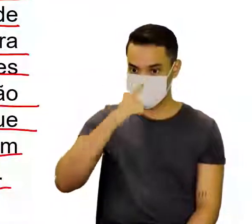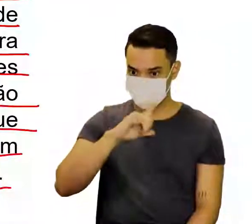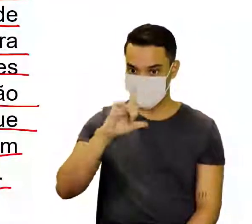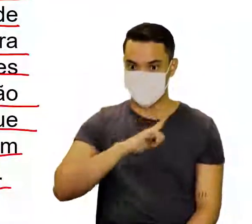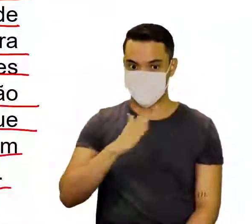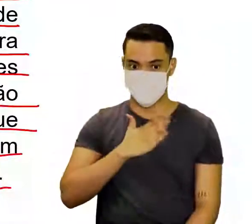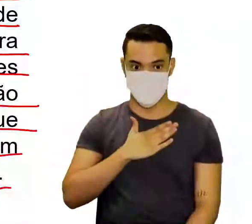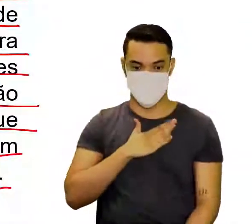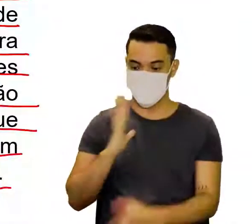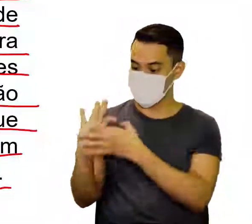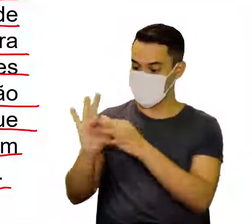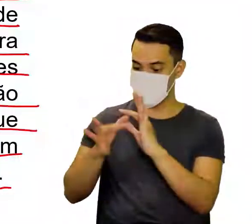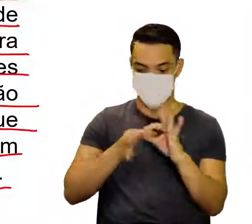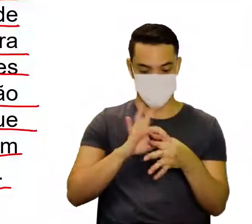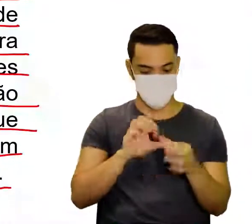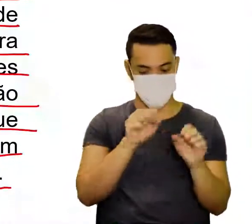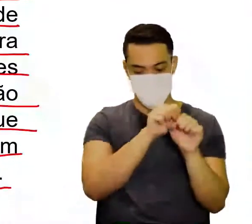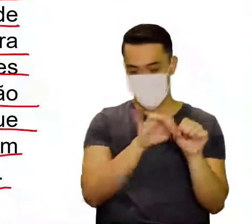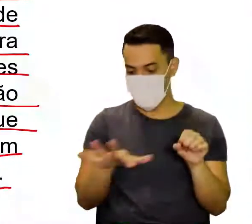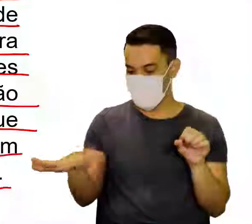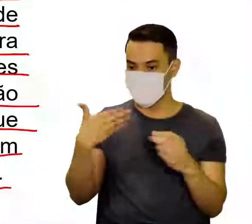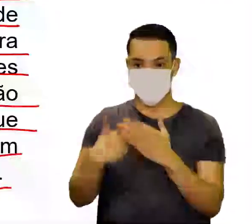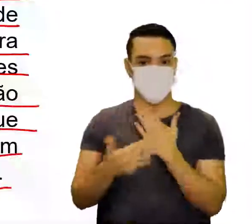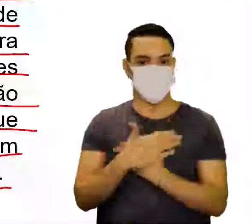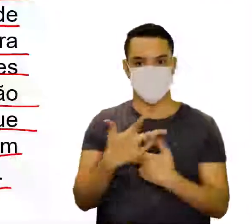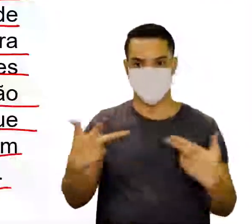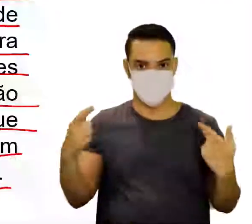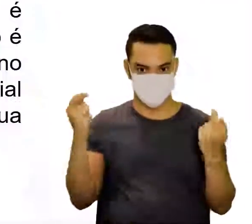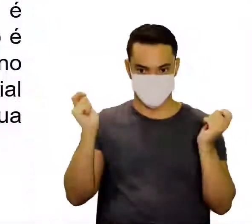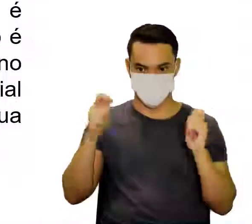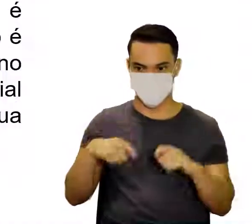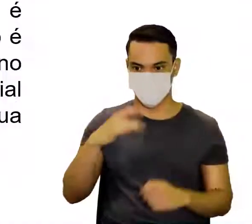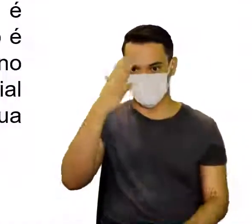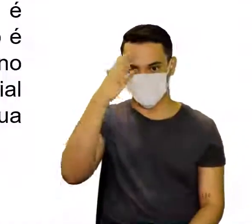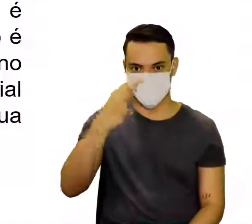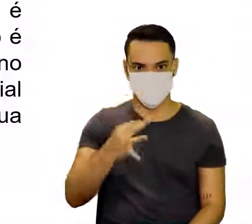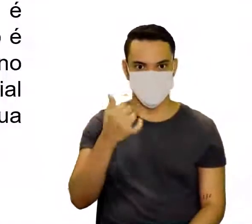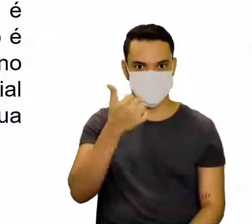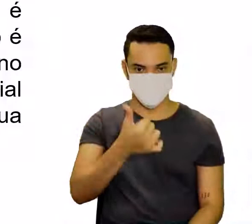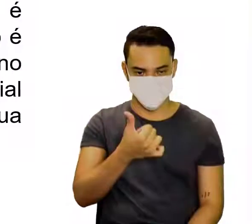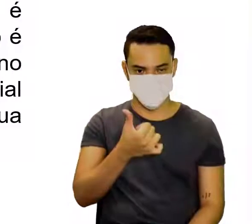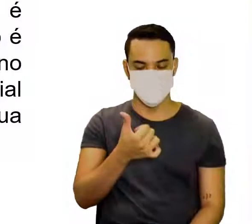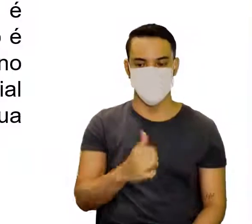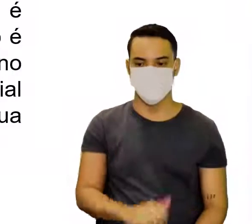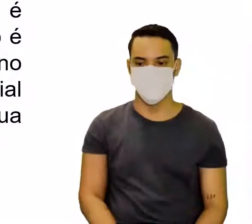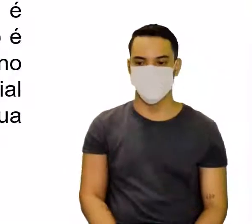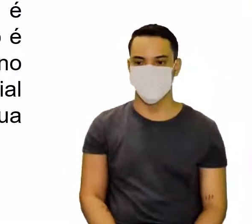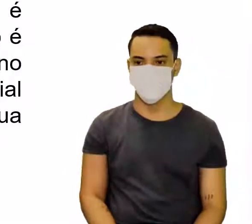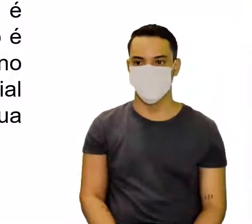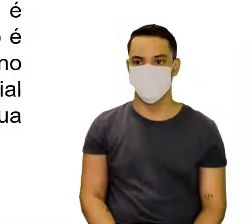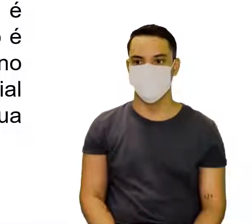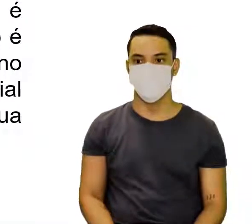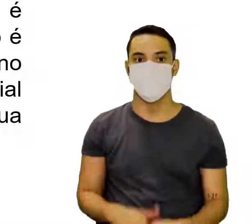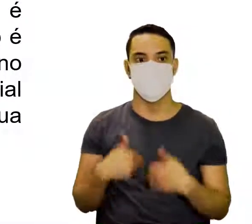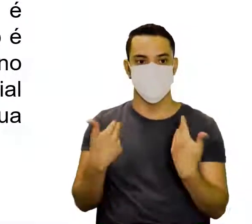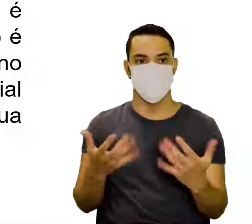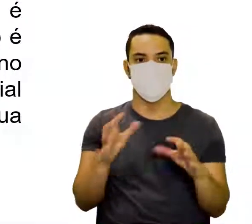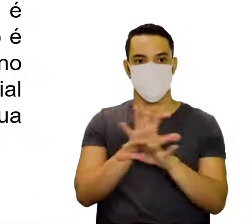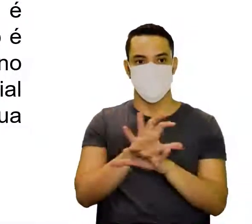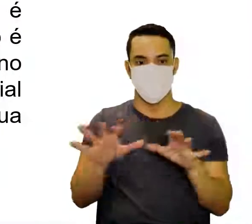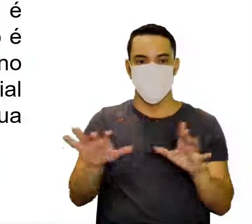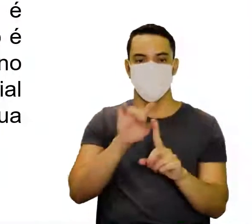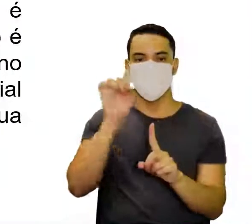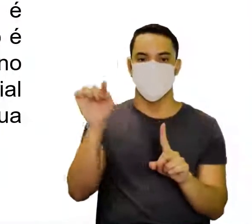minha corrente para alimentar qualquer coisa. Entendido isso? Fechou? Então, assim, a função